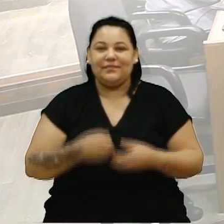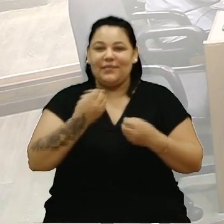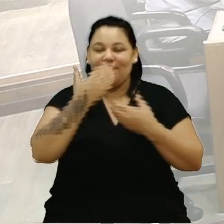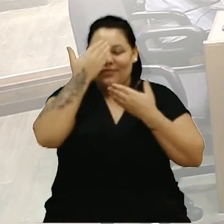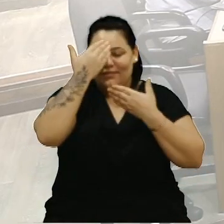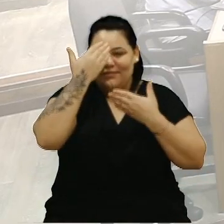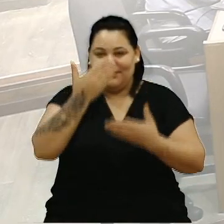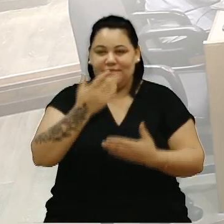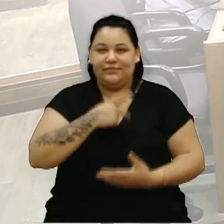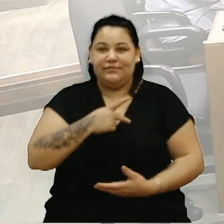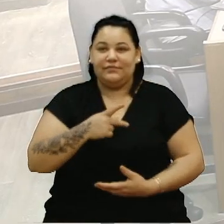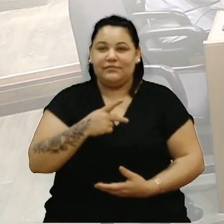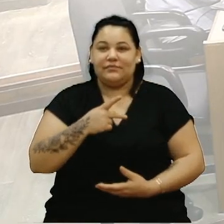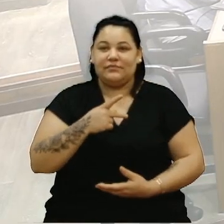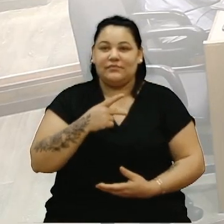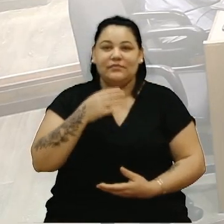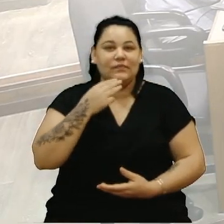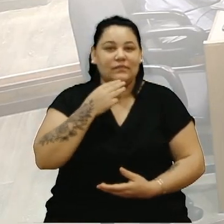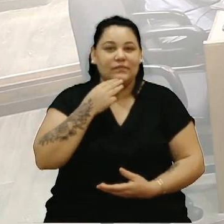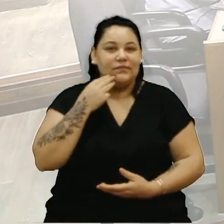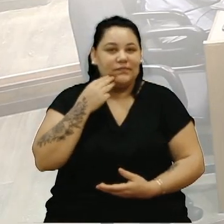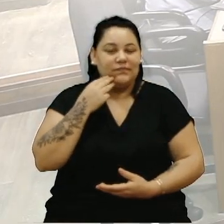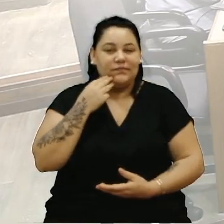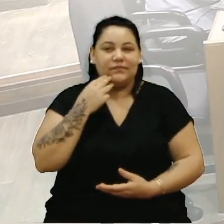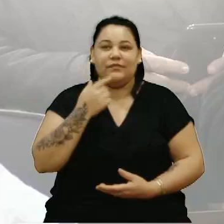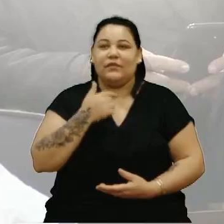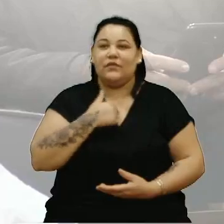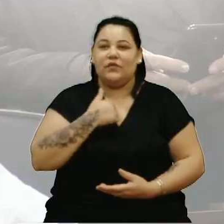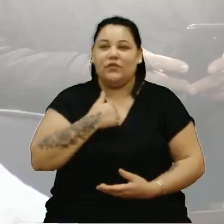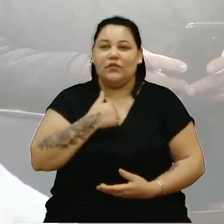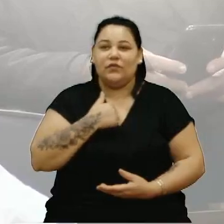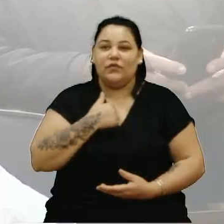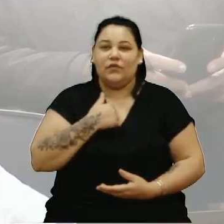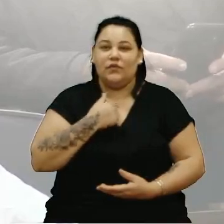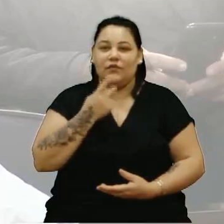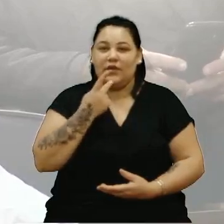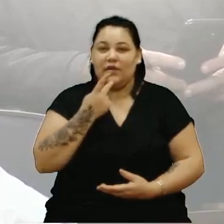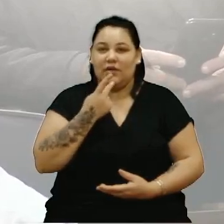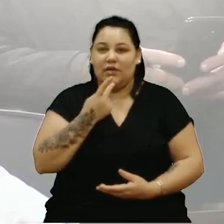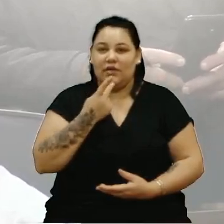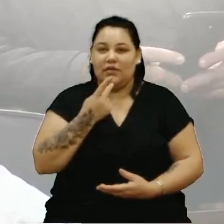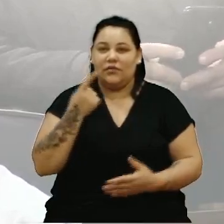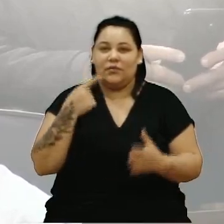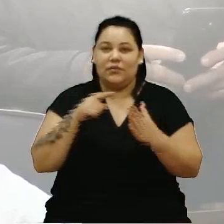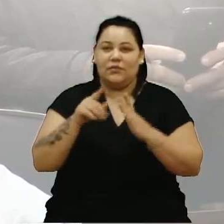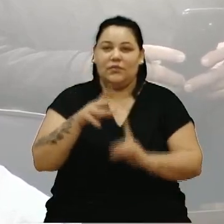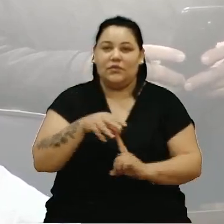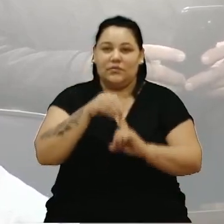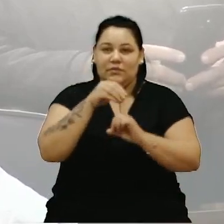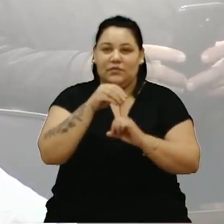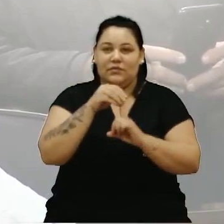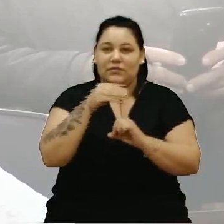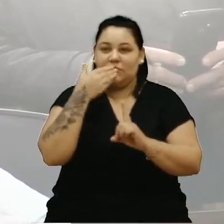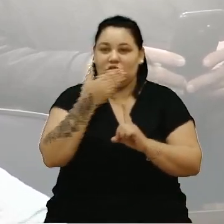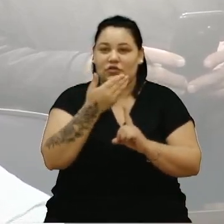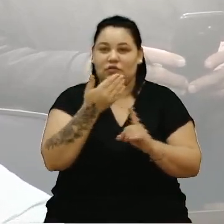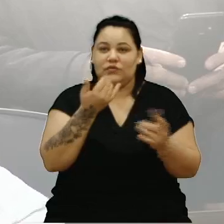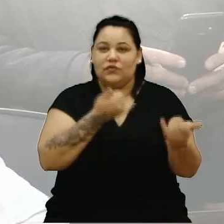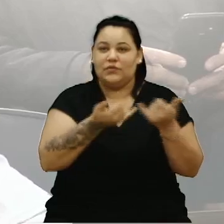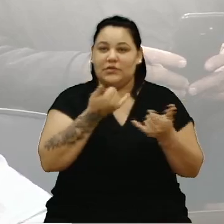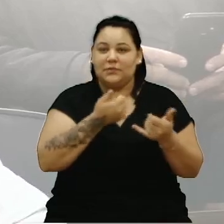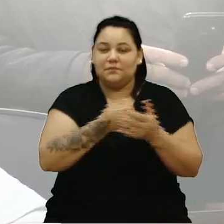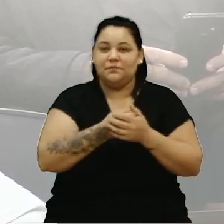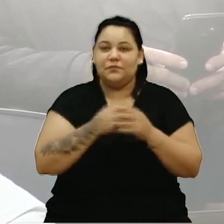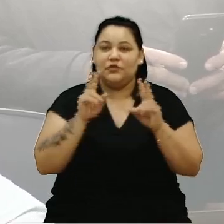presidente Marisol. Eu retomarei o escopo principal desse regime de urgência do pedido de informações sobre